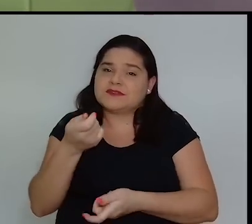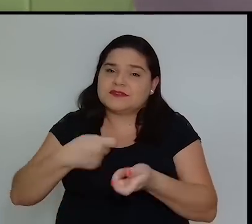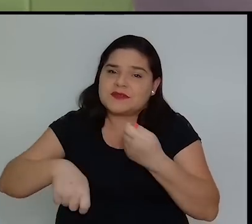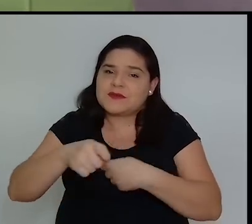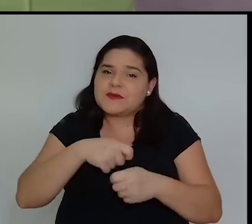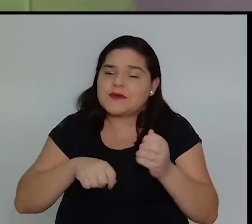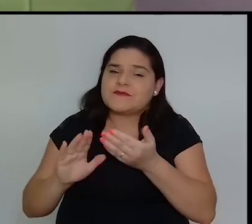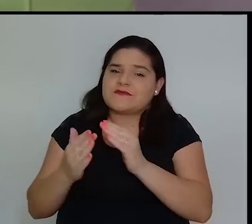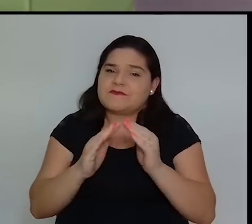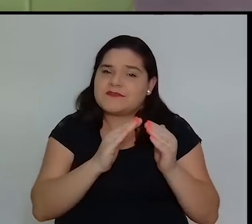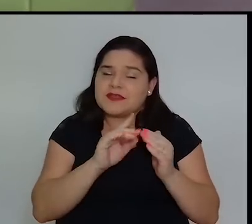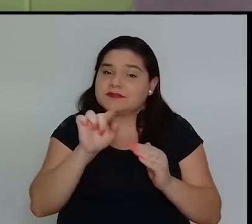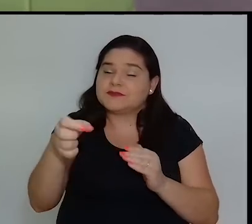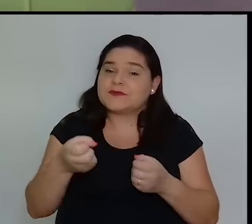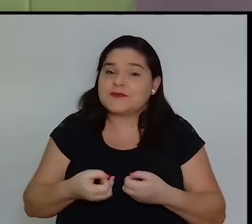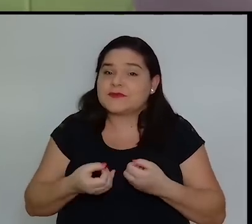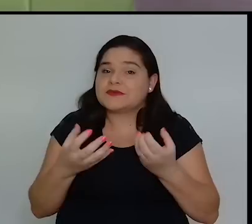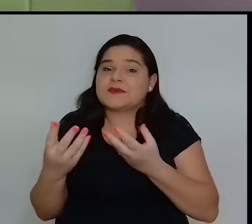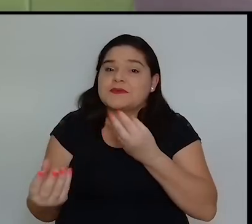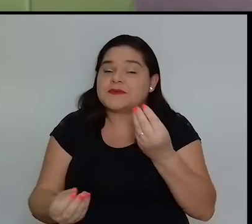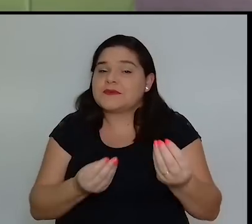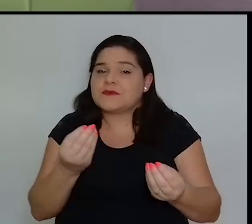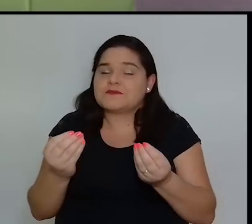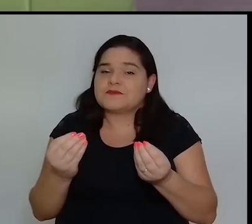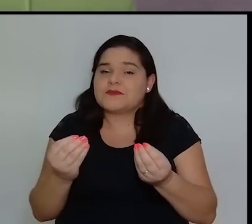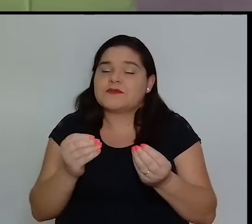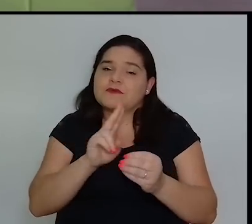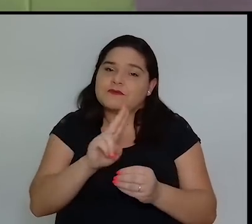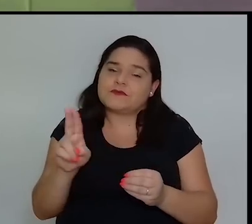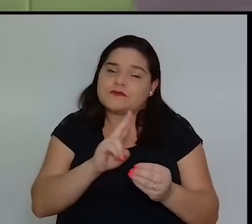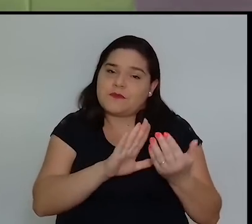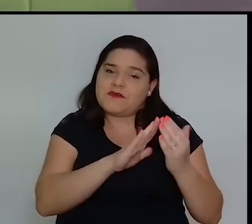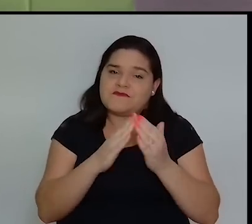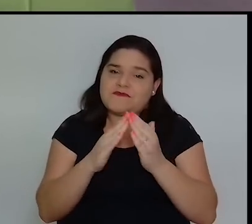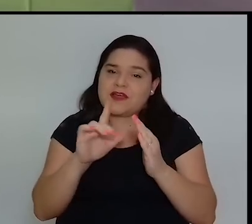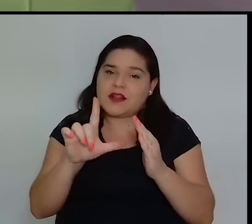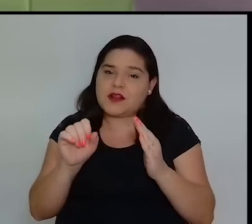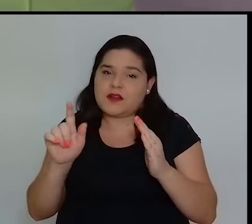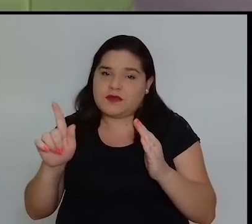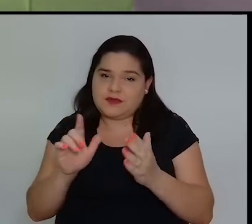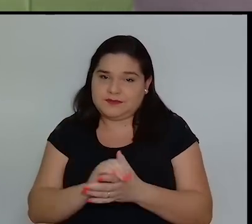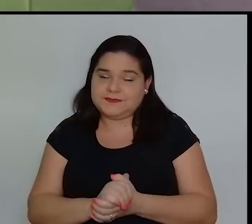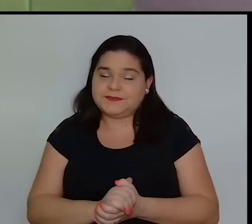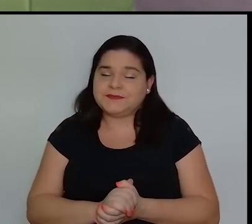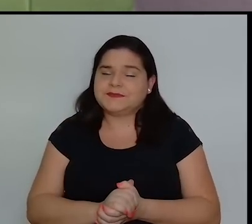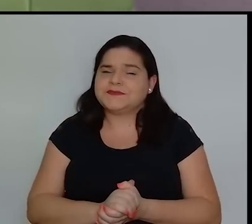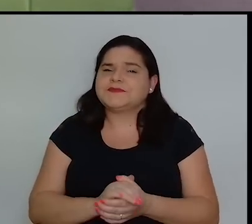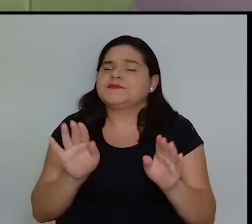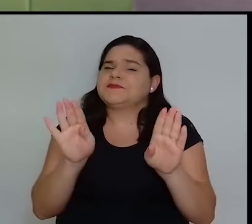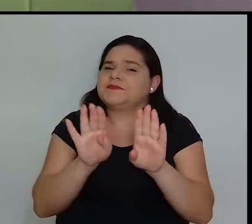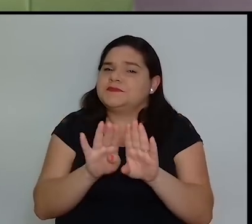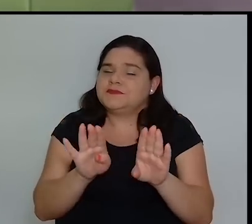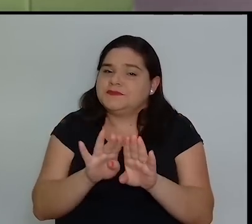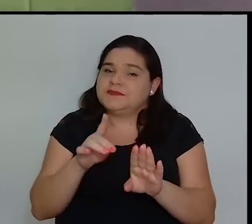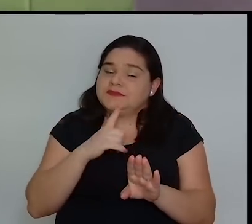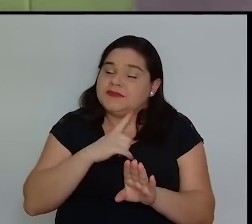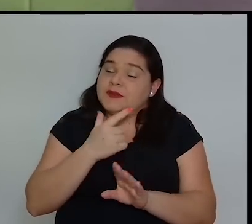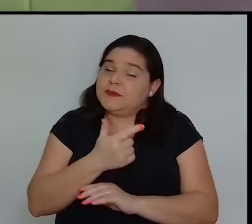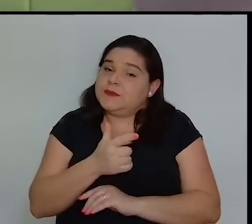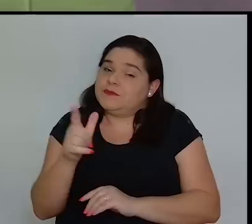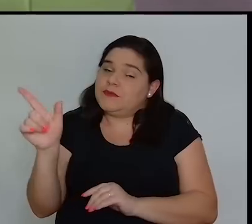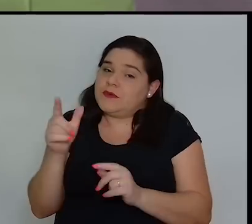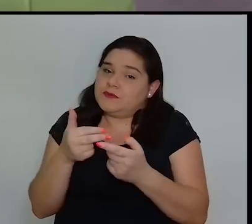para a gente aqui como é o favela log nós temos aí por outro lado